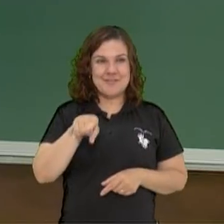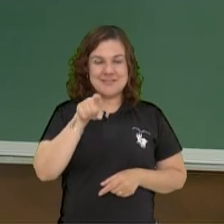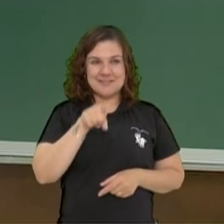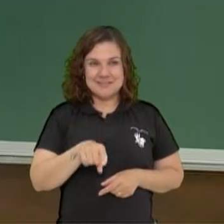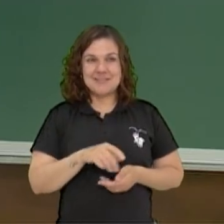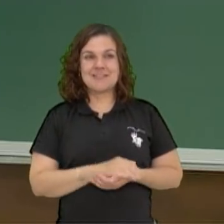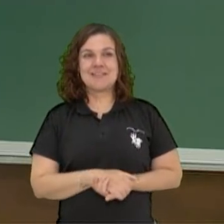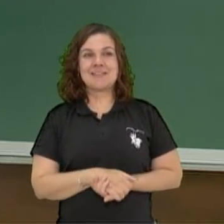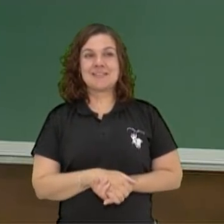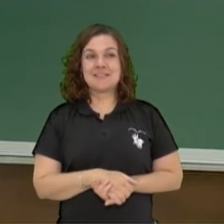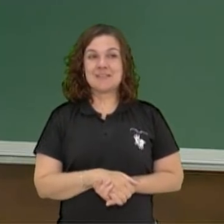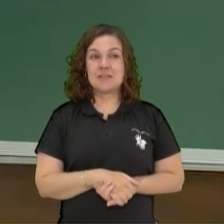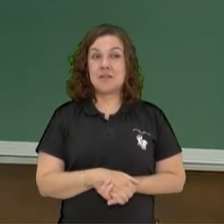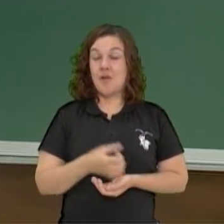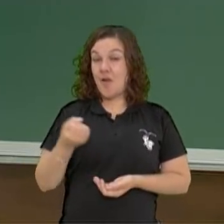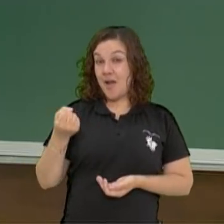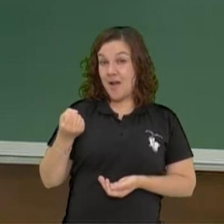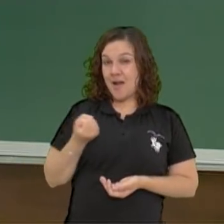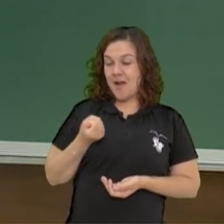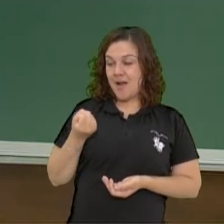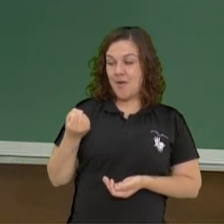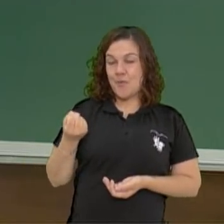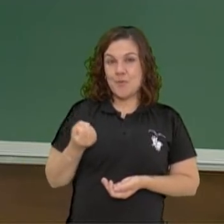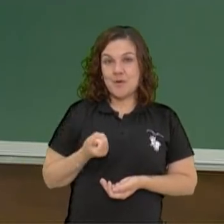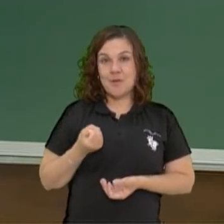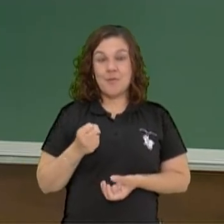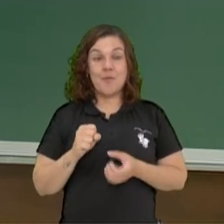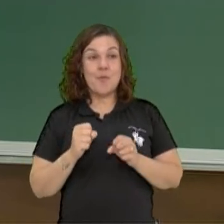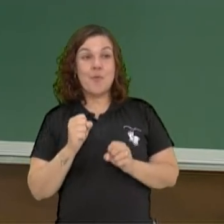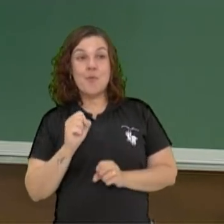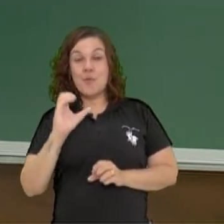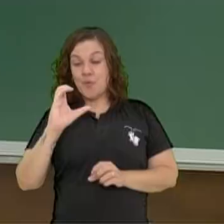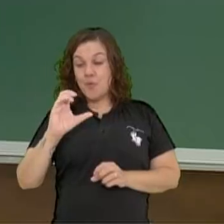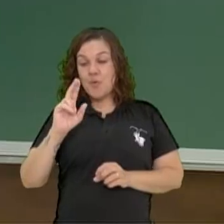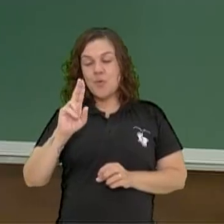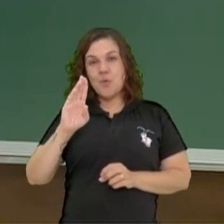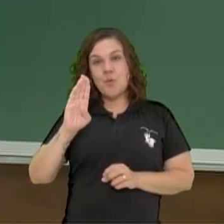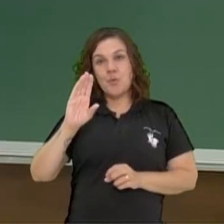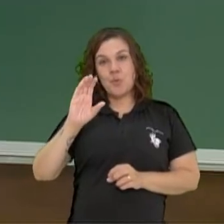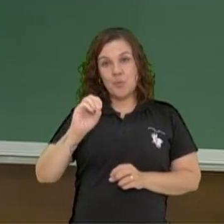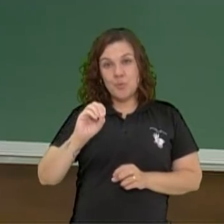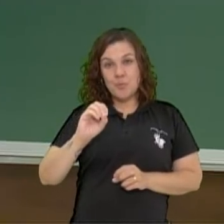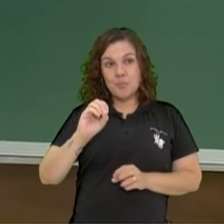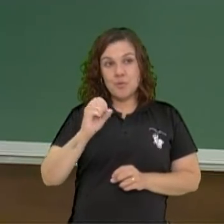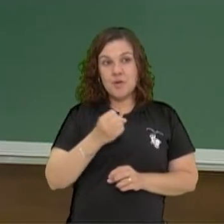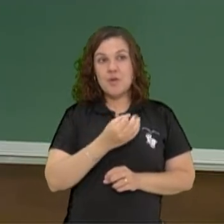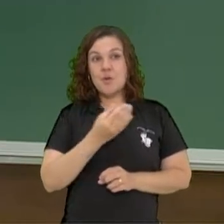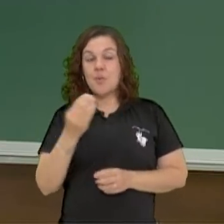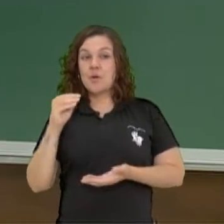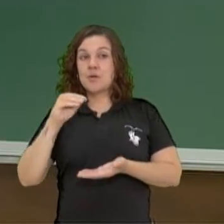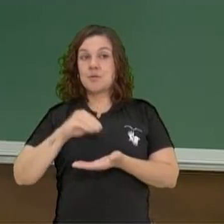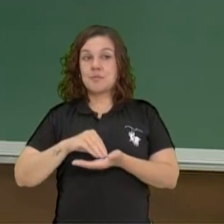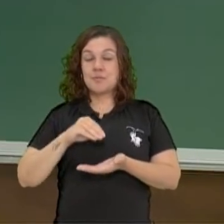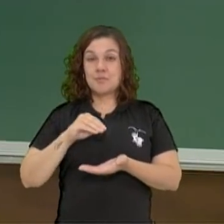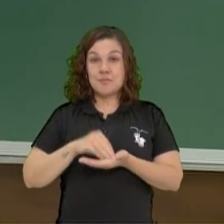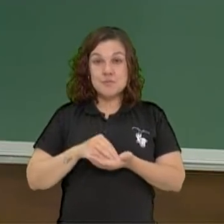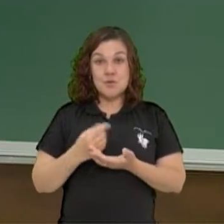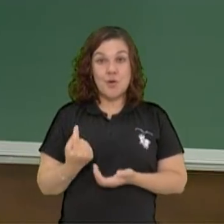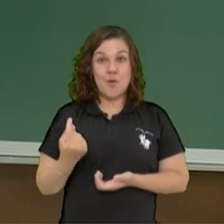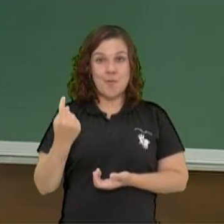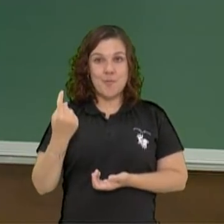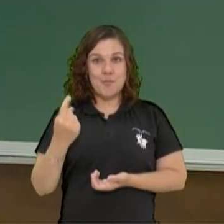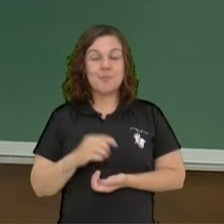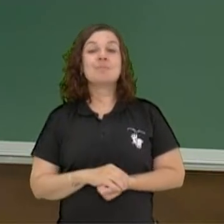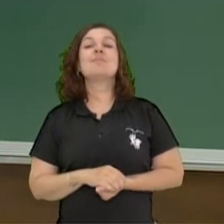com você, galerinha, veja bem. Calcule o cubo dos números e escreva quanto falta para completar uma